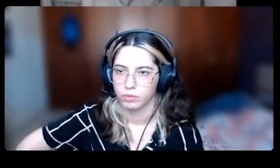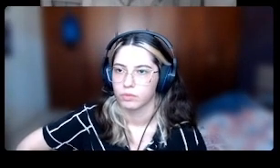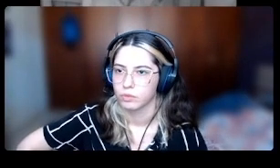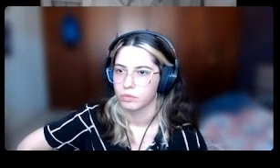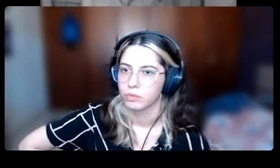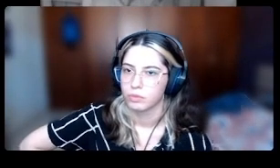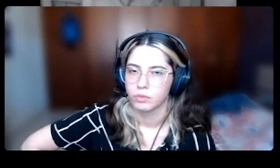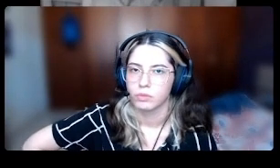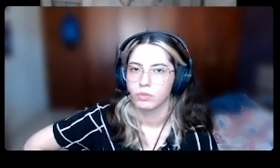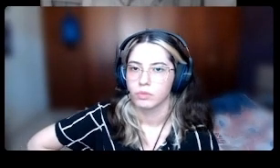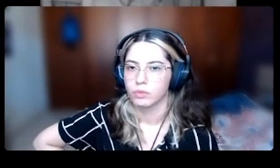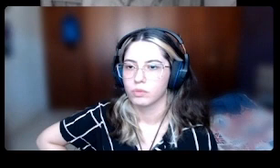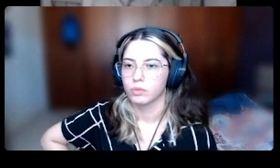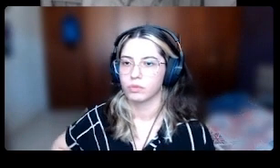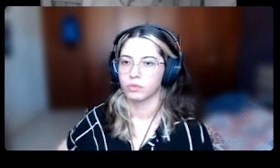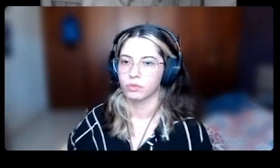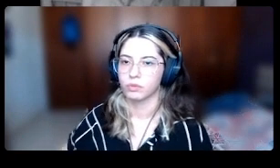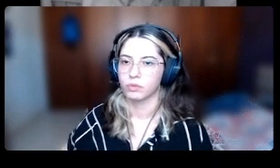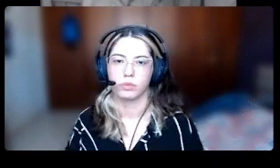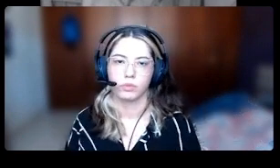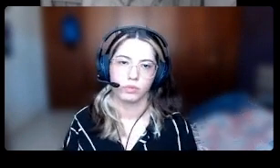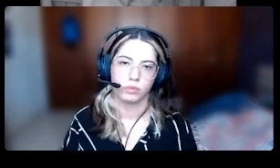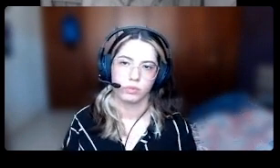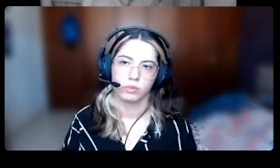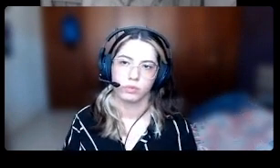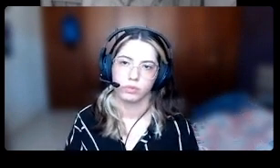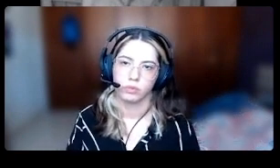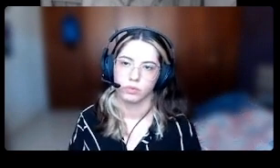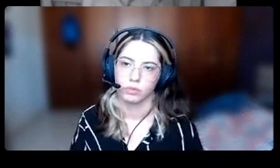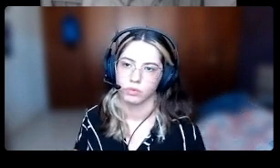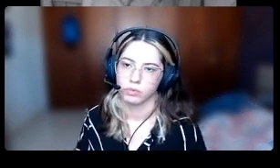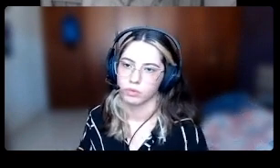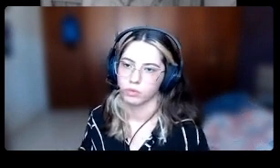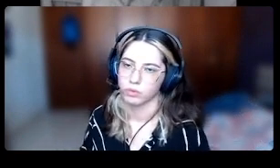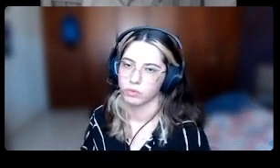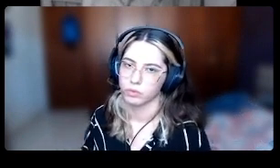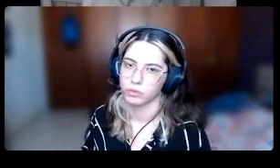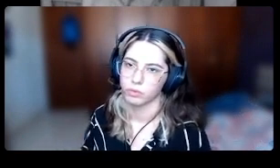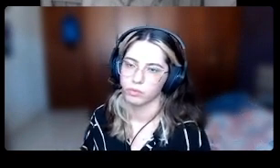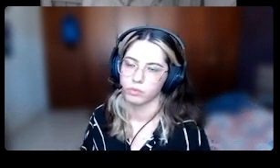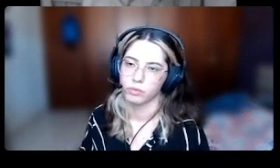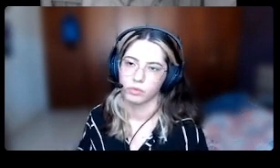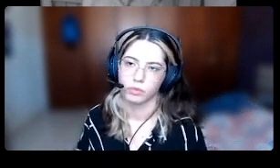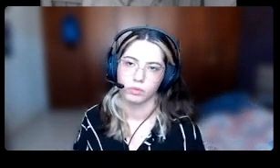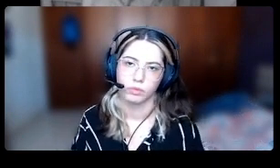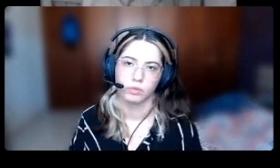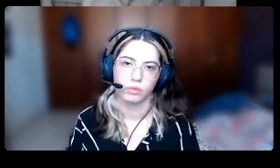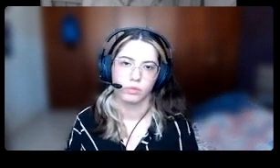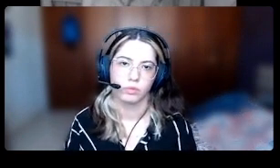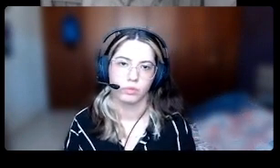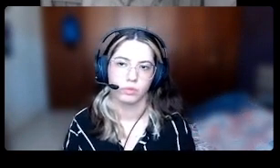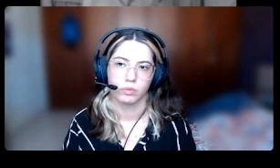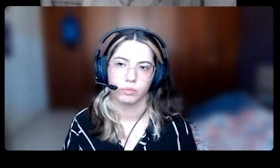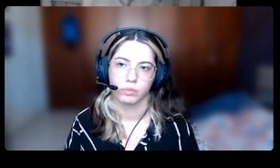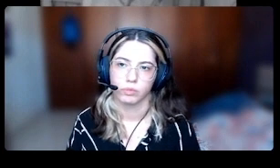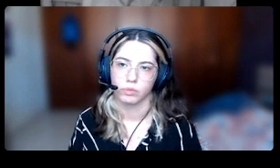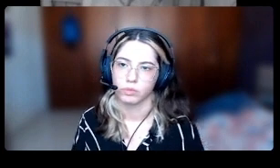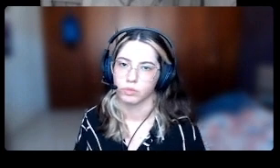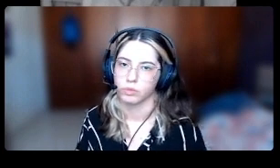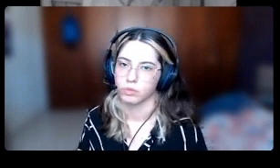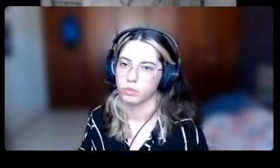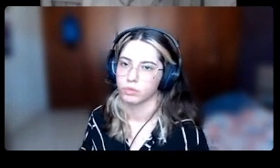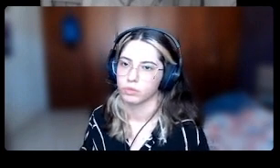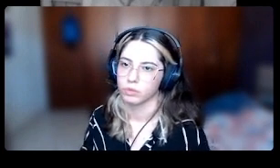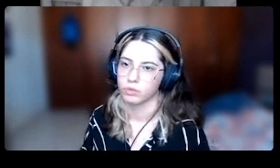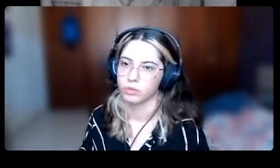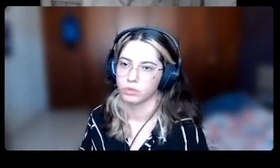obtidos, né? Constatou que a montagem de ambas as madeiras em cada ensaio foi realizado através do mesmo